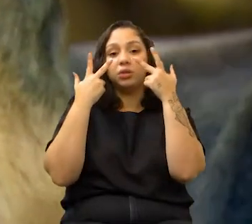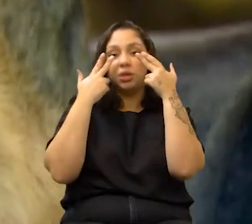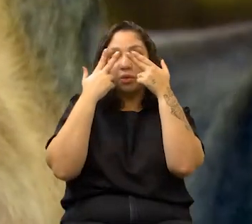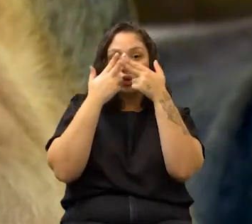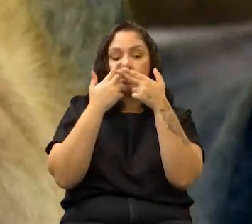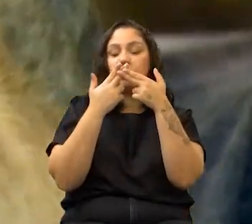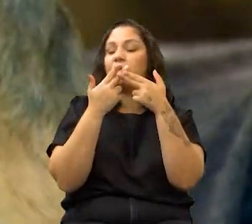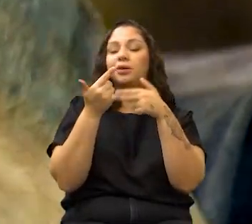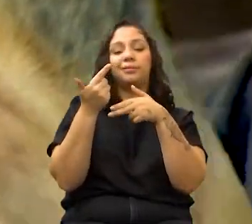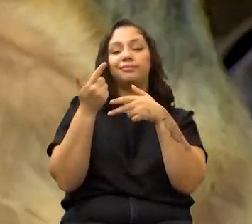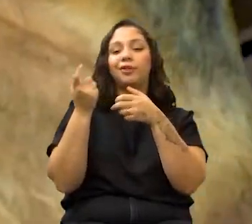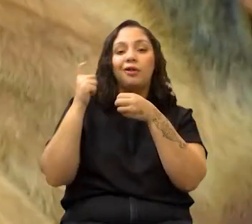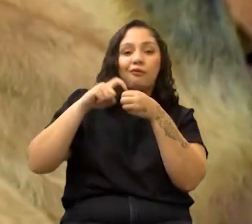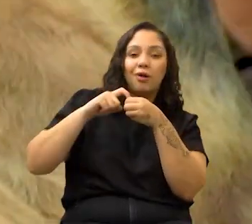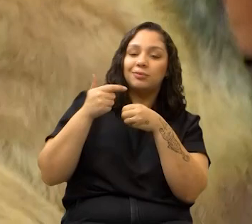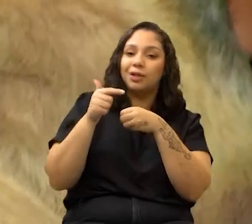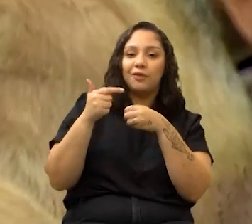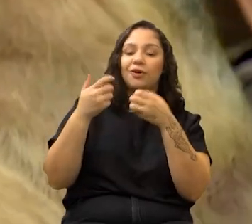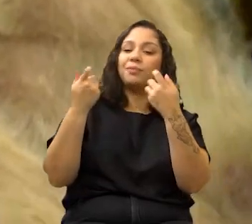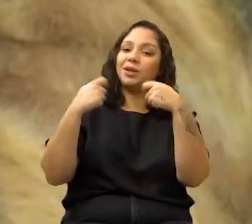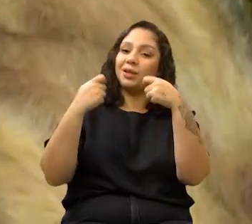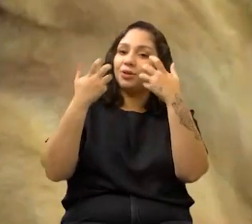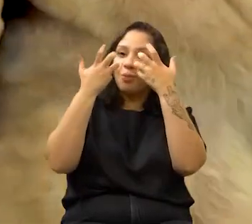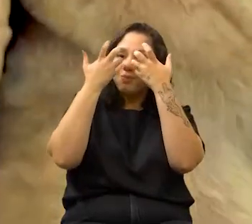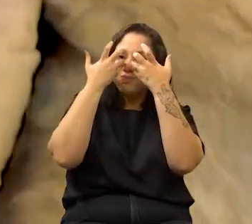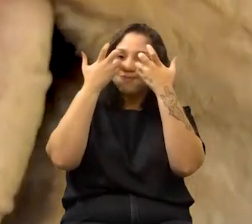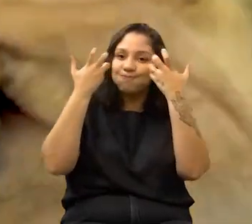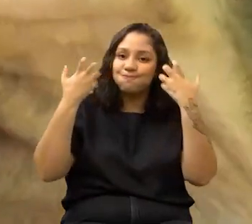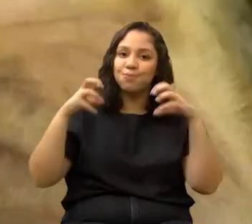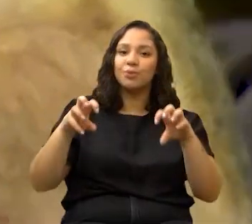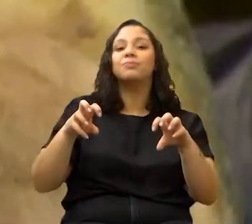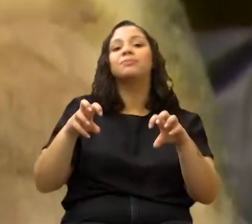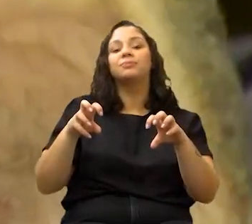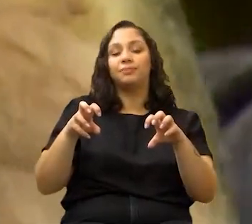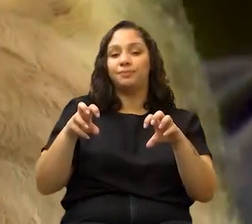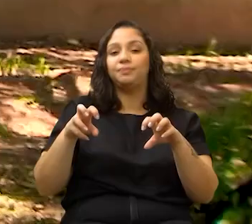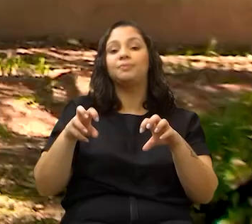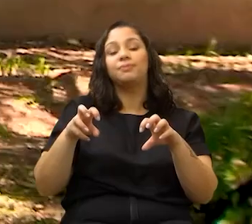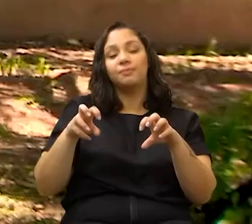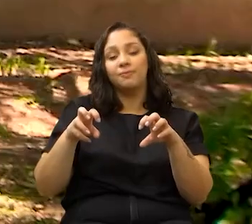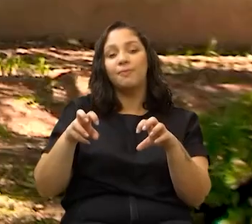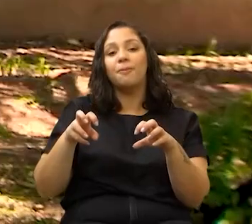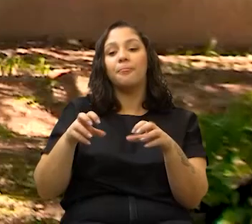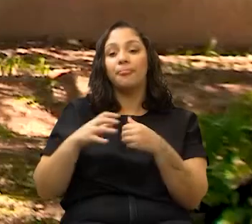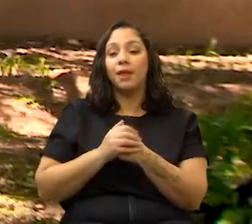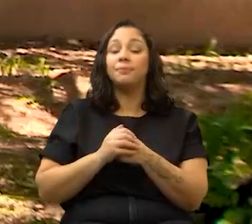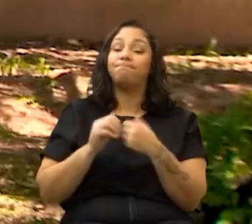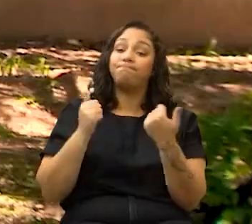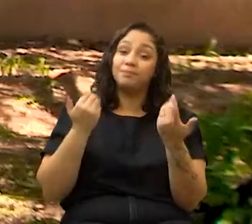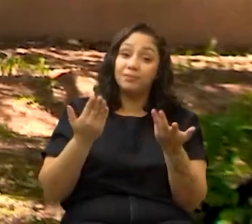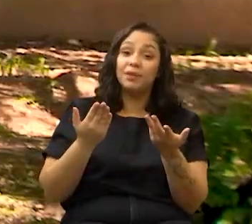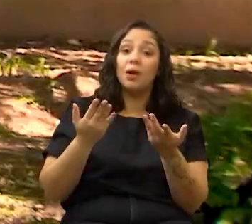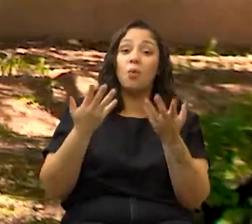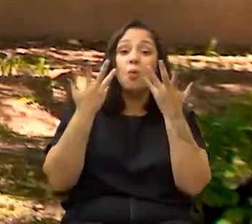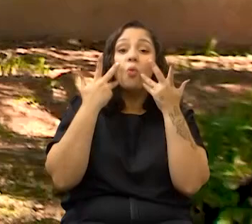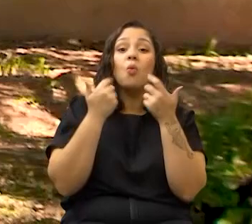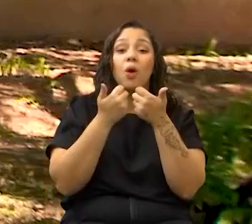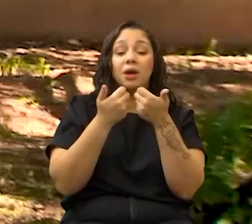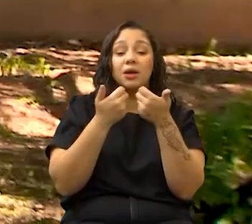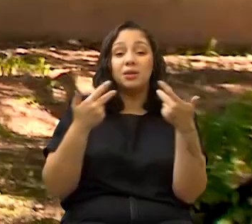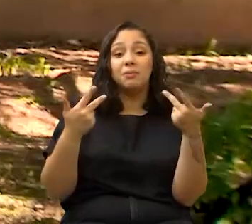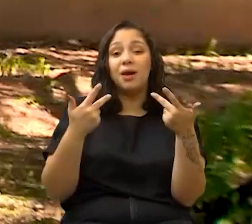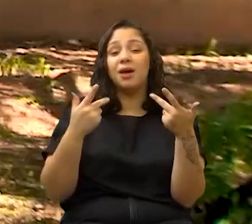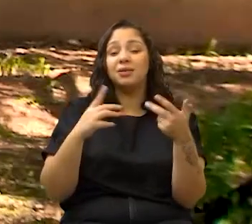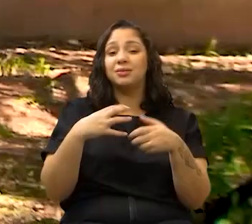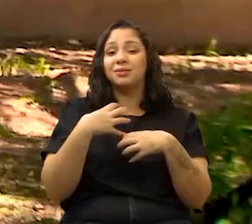como recuperar e precisou ser tirado os 2 olhos. Né? Ou seja, os animais entraram numa